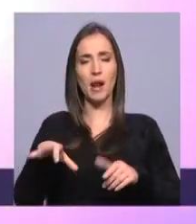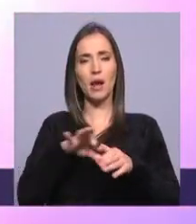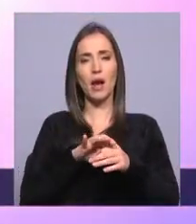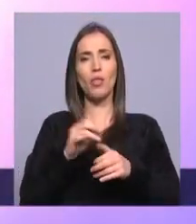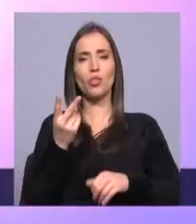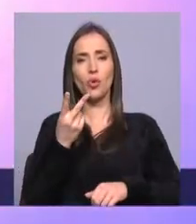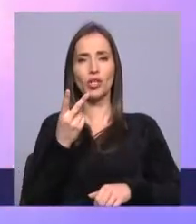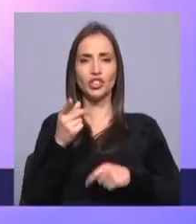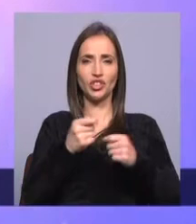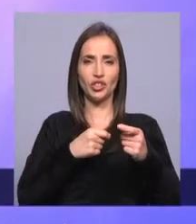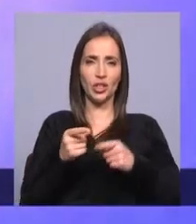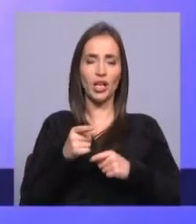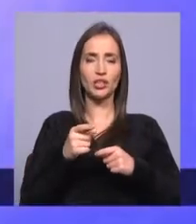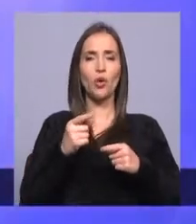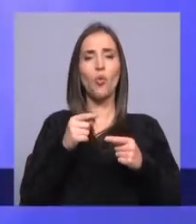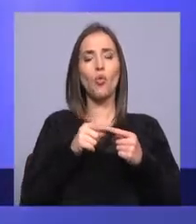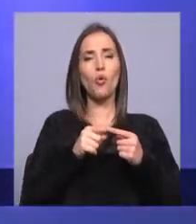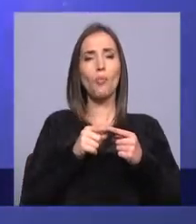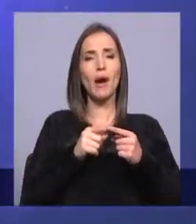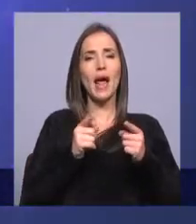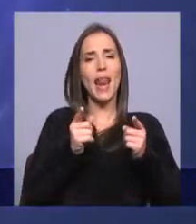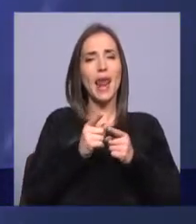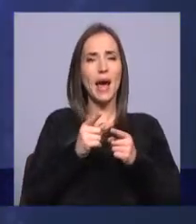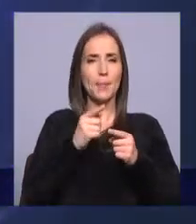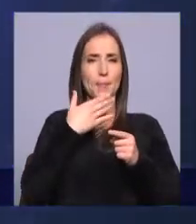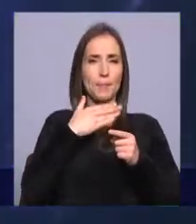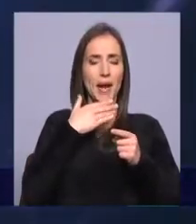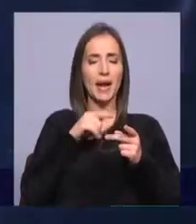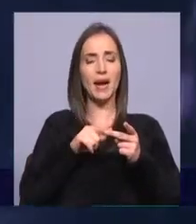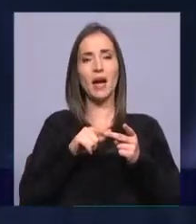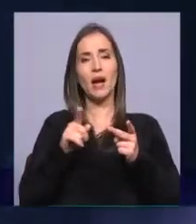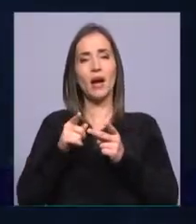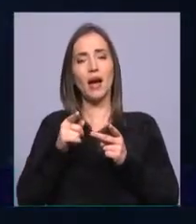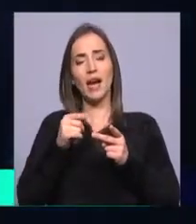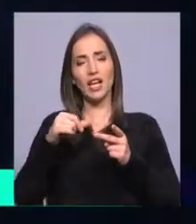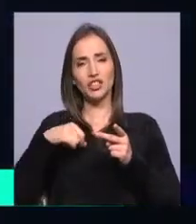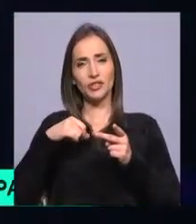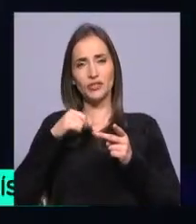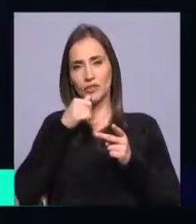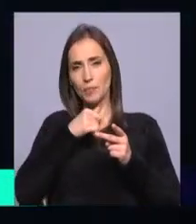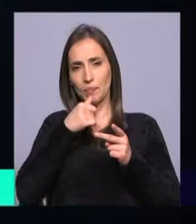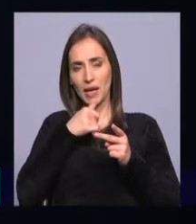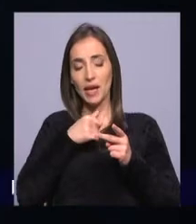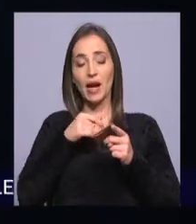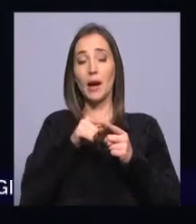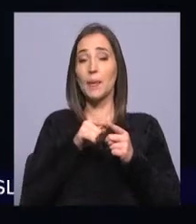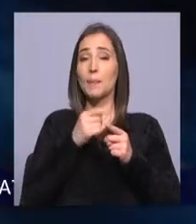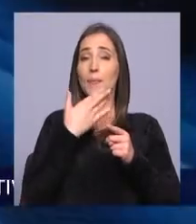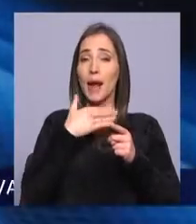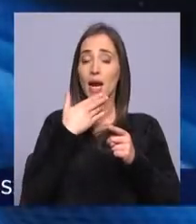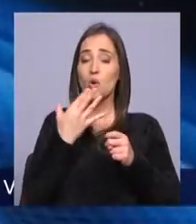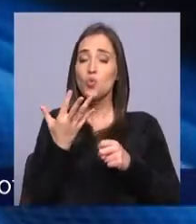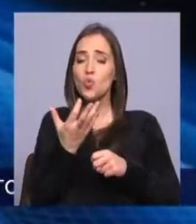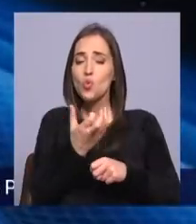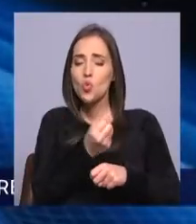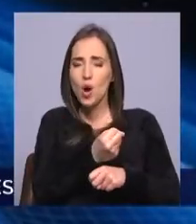uma anã branca e uma gigante vermelha, que giram uma à volta da outra. A anã branca está a puxar matéria dessa